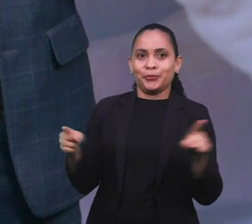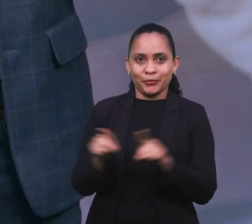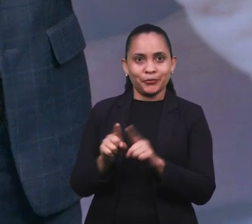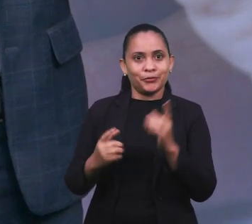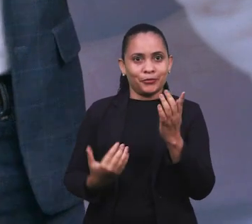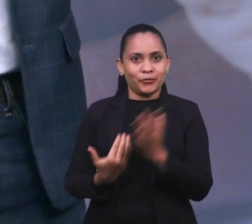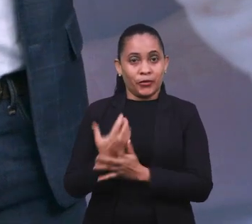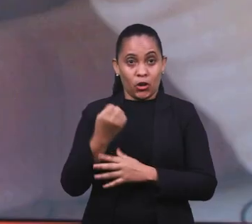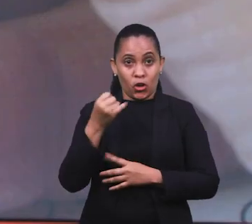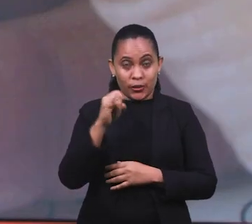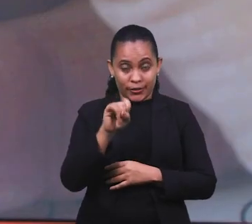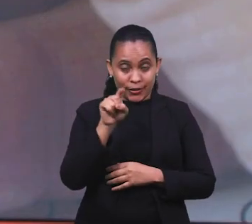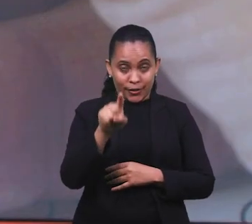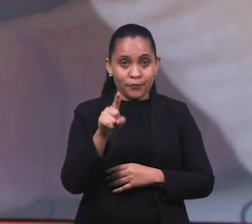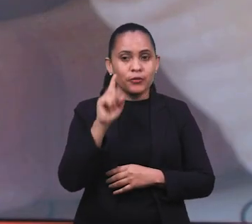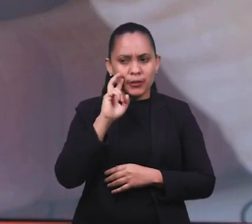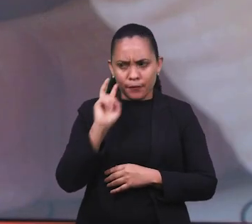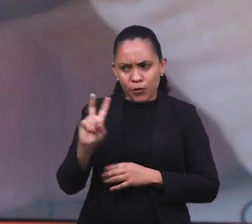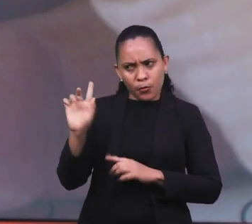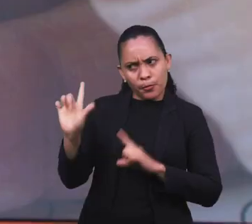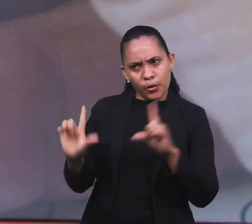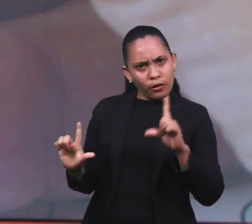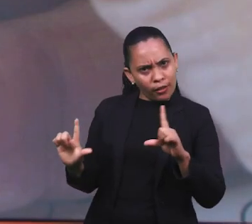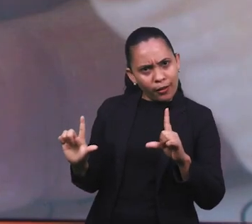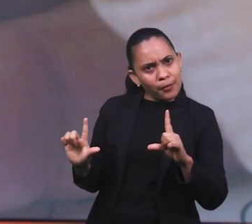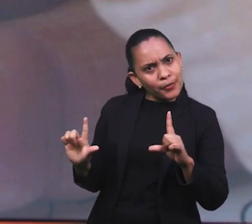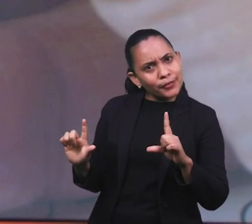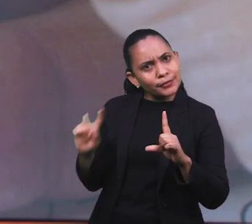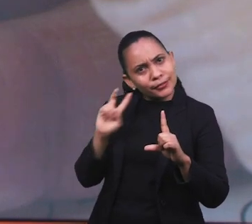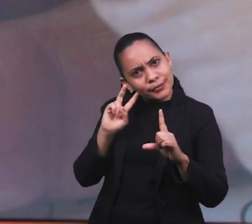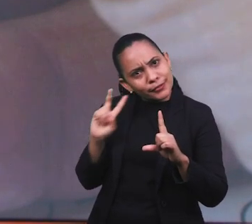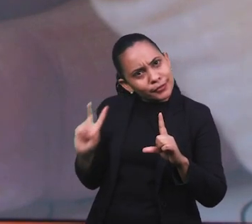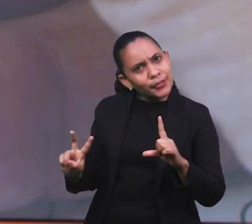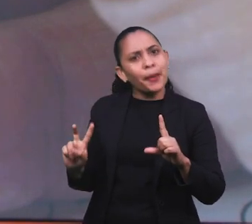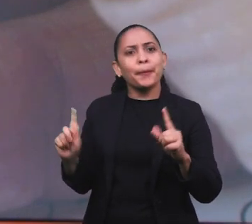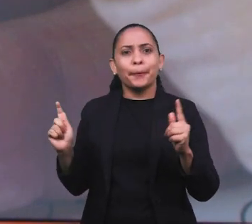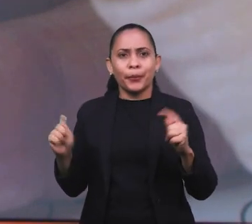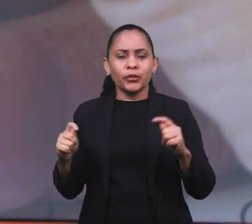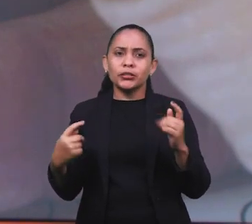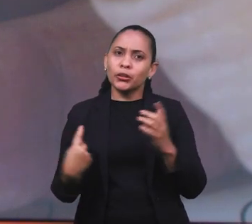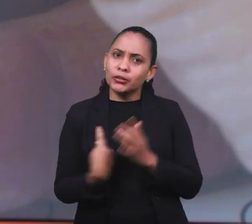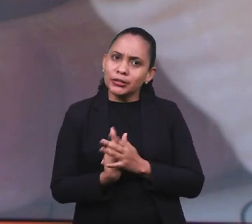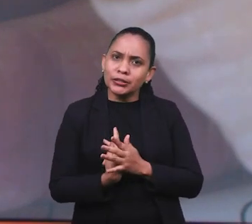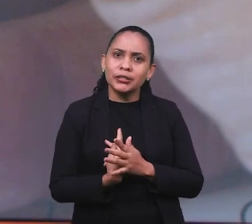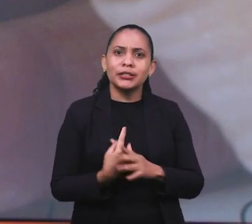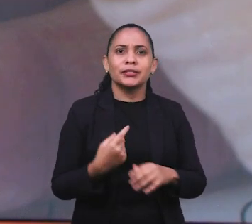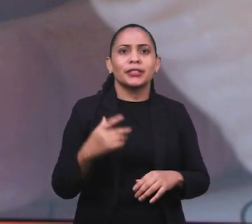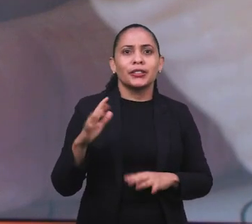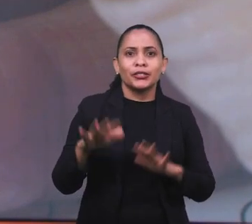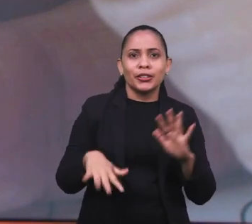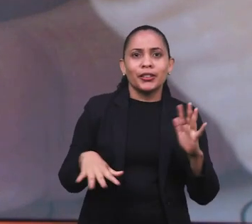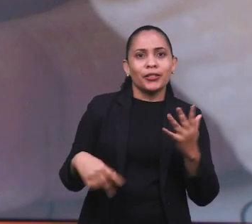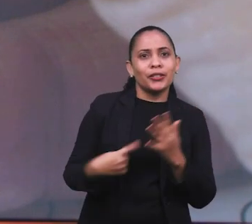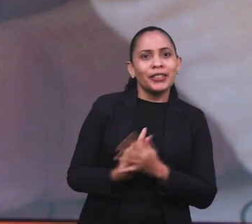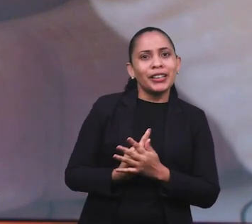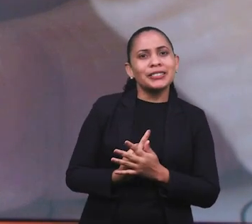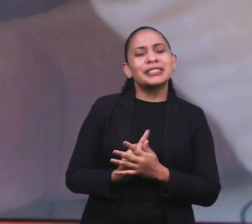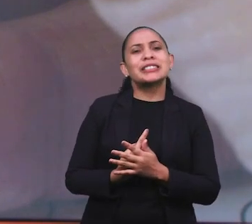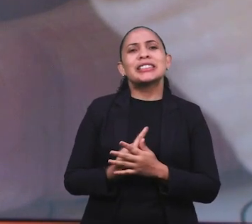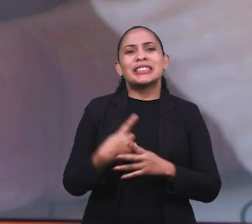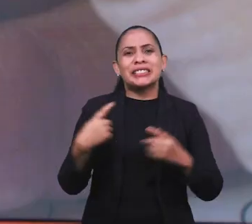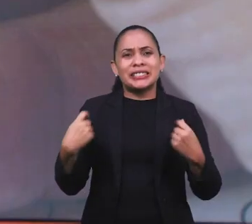concurso público. Você assistiu esse programa que a gente fez, né? Pode acontecer sim essas situações